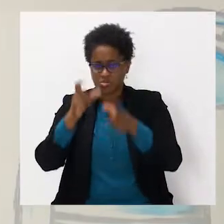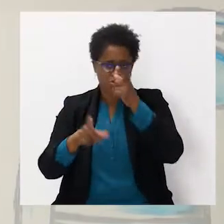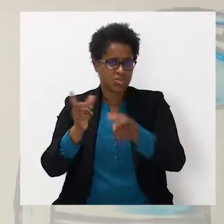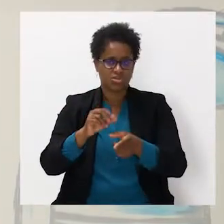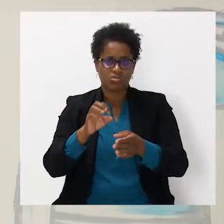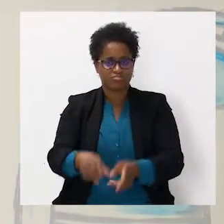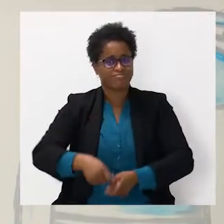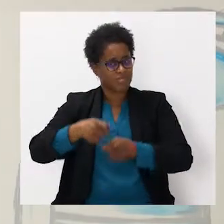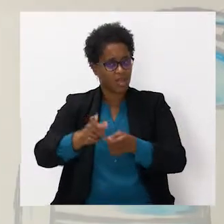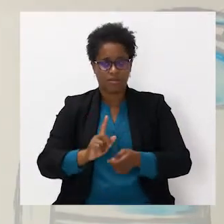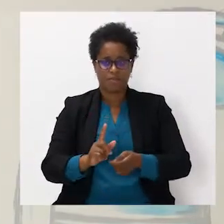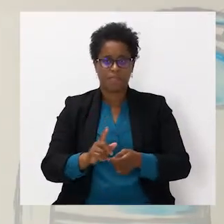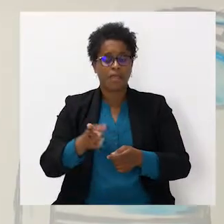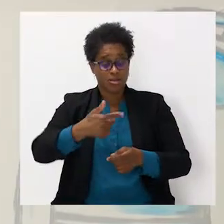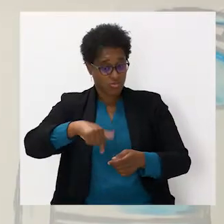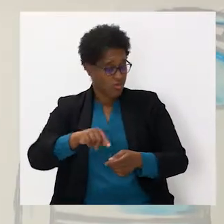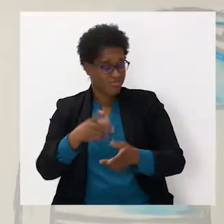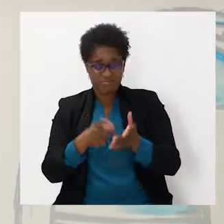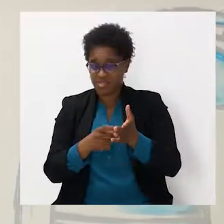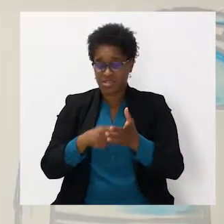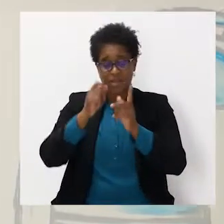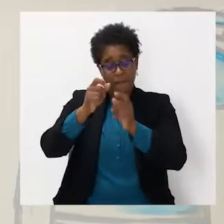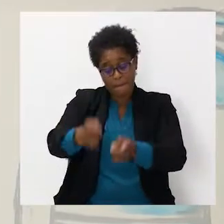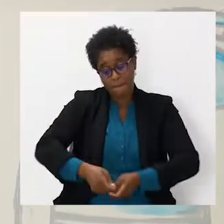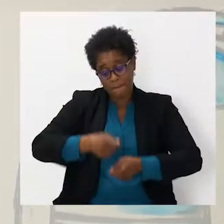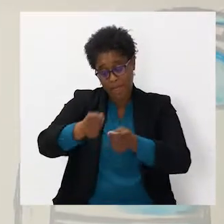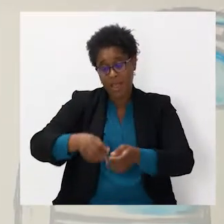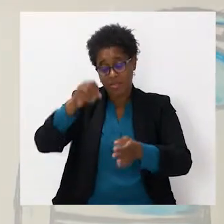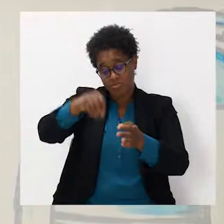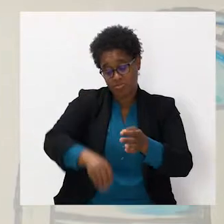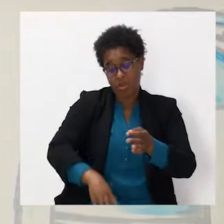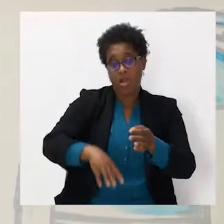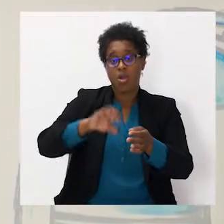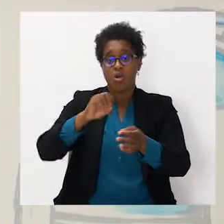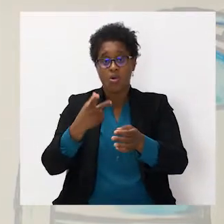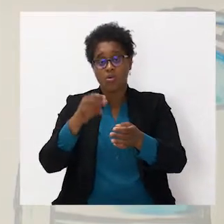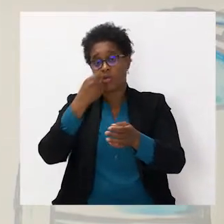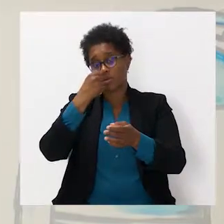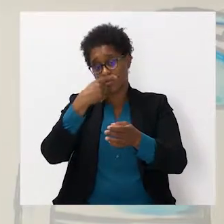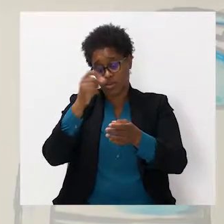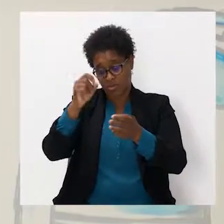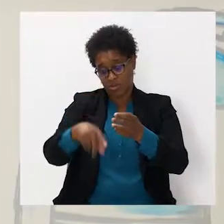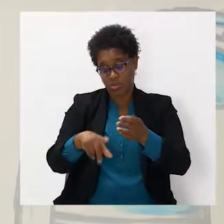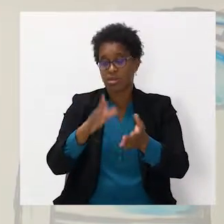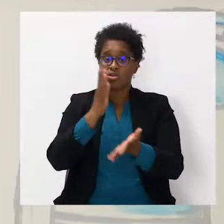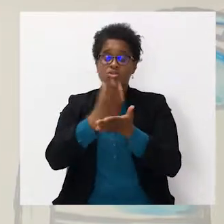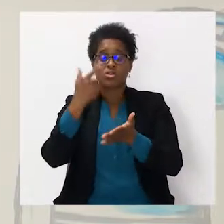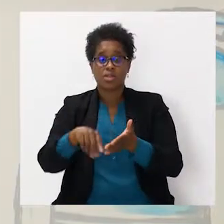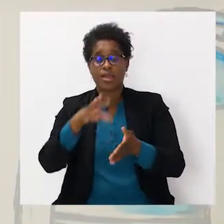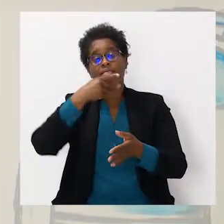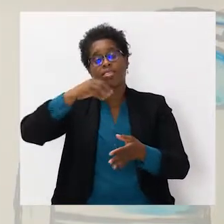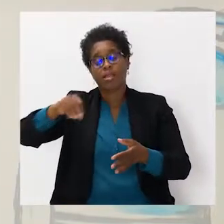Nós não precisamos plantar ou semear, não. Basta ter um solo com água, não